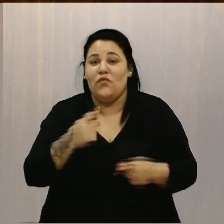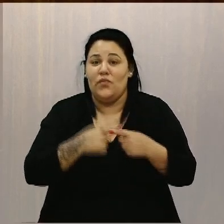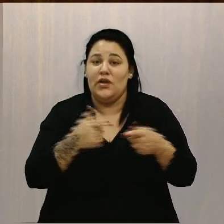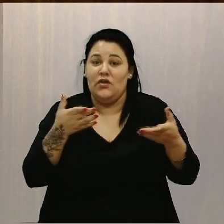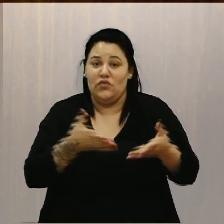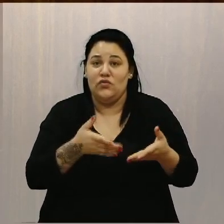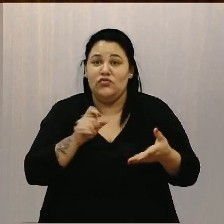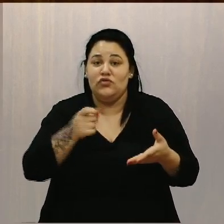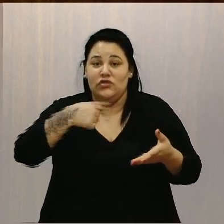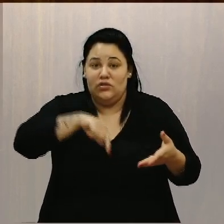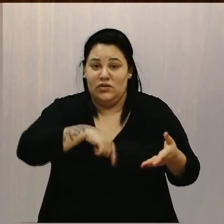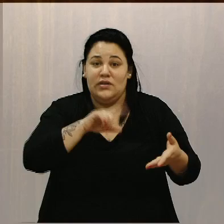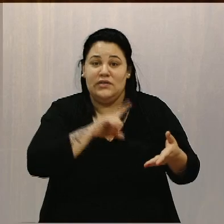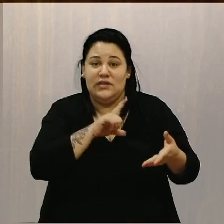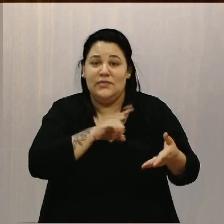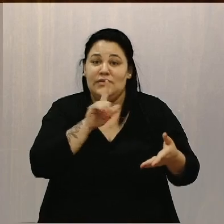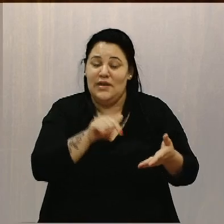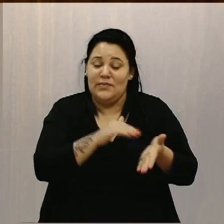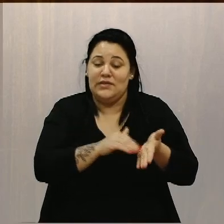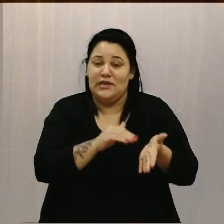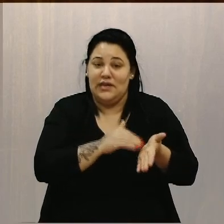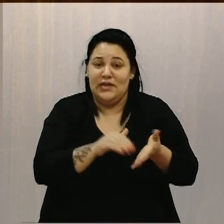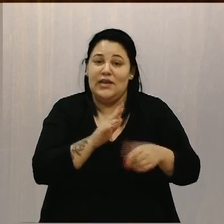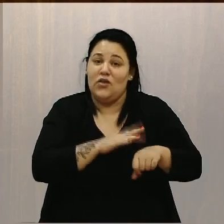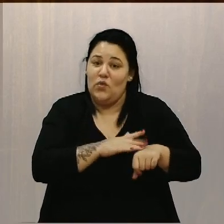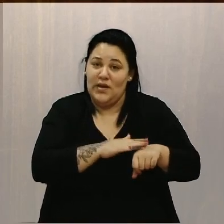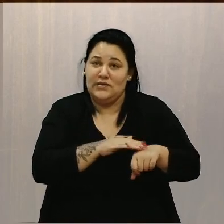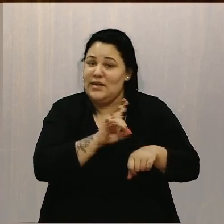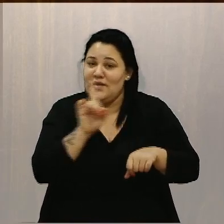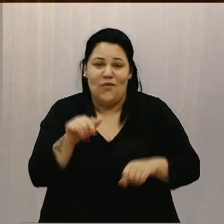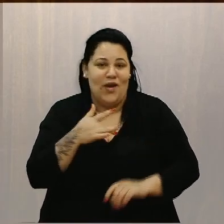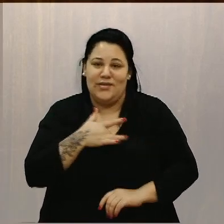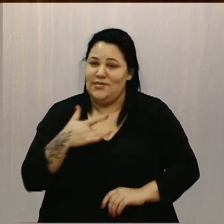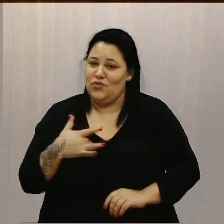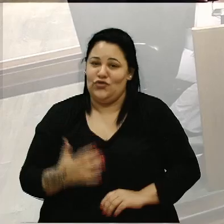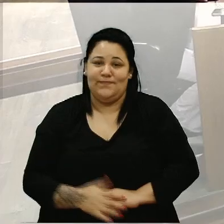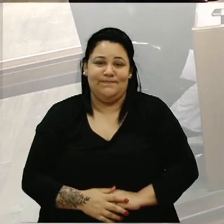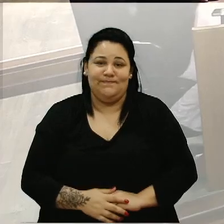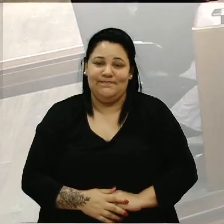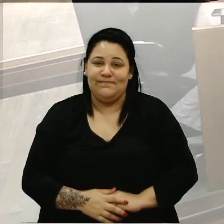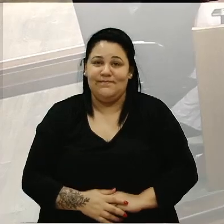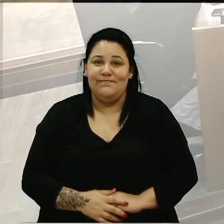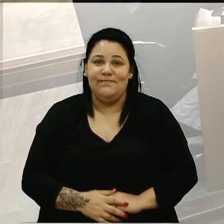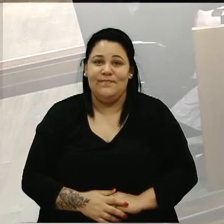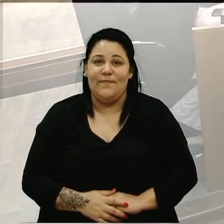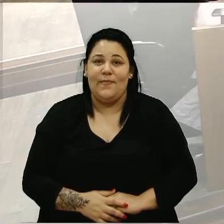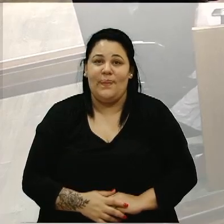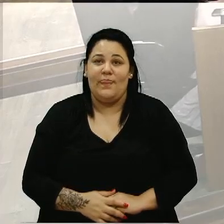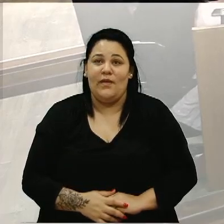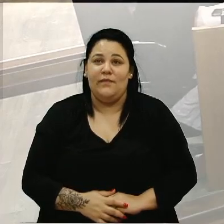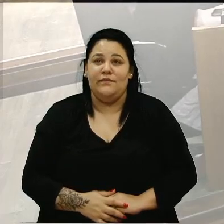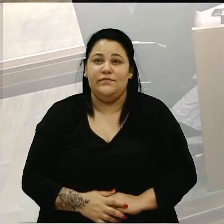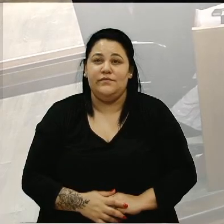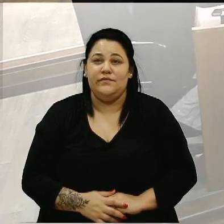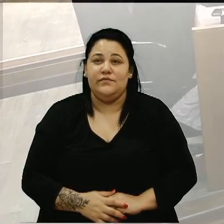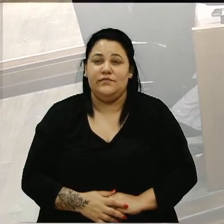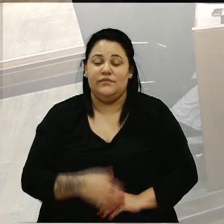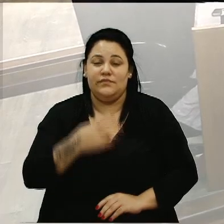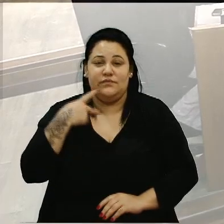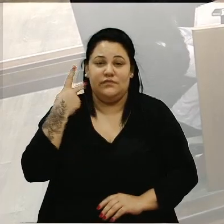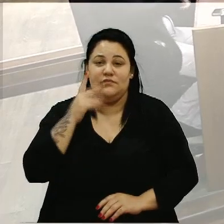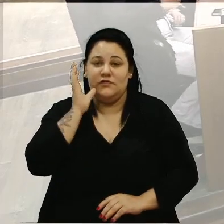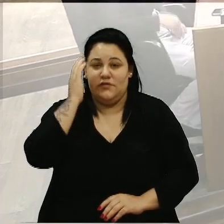que nós temos é uma Secretaria da Doença e não da Saúde. Obrigada, vereadora. Vereador Felipe, seu à